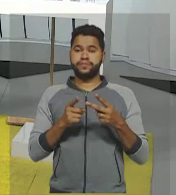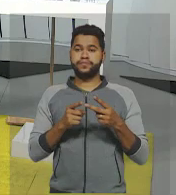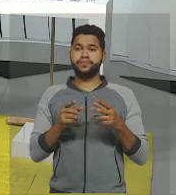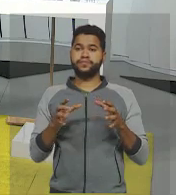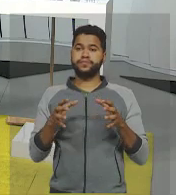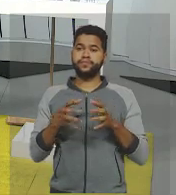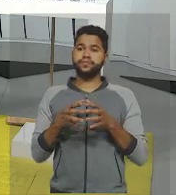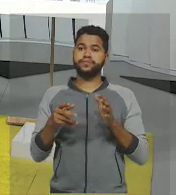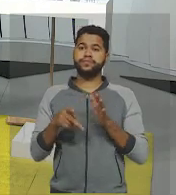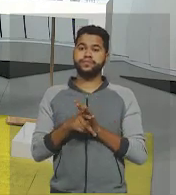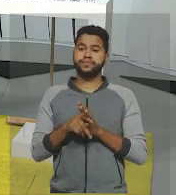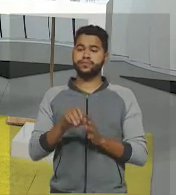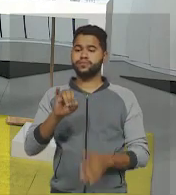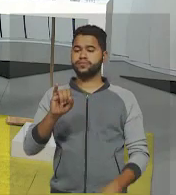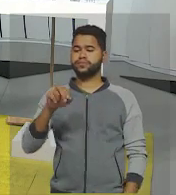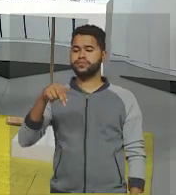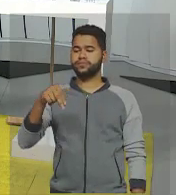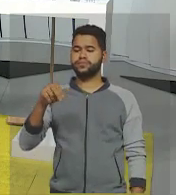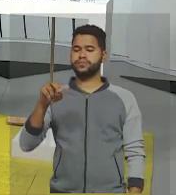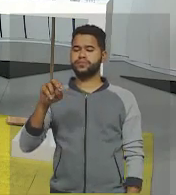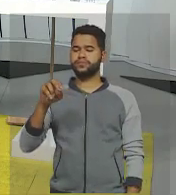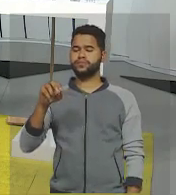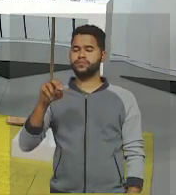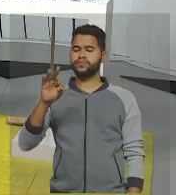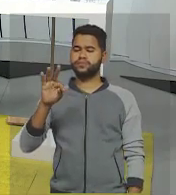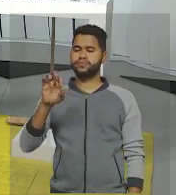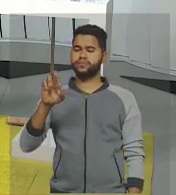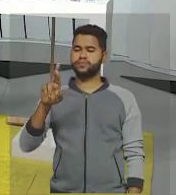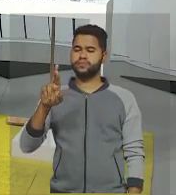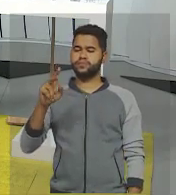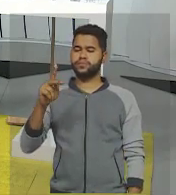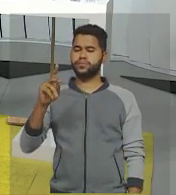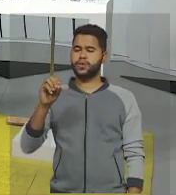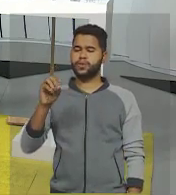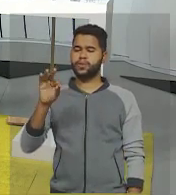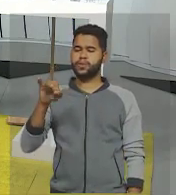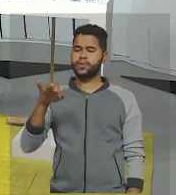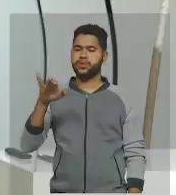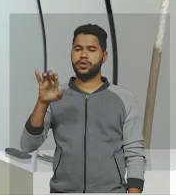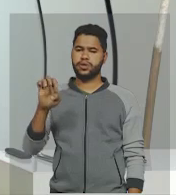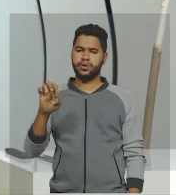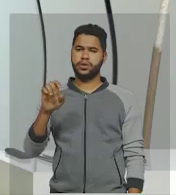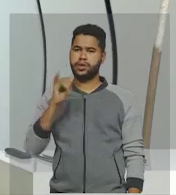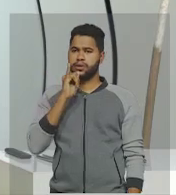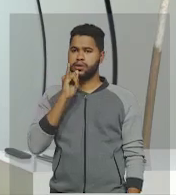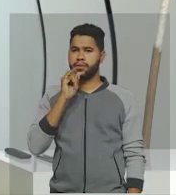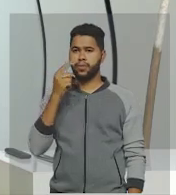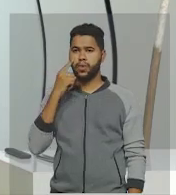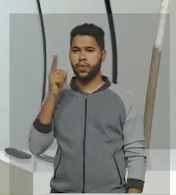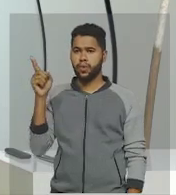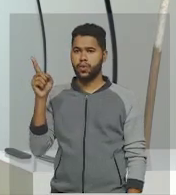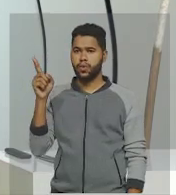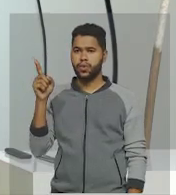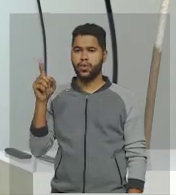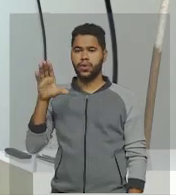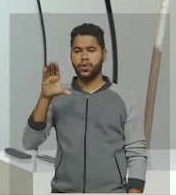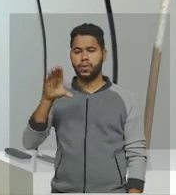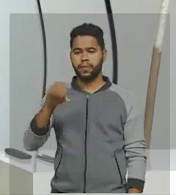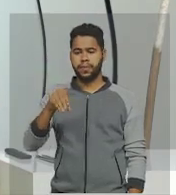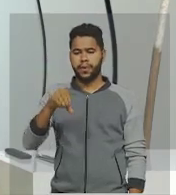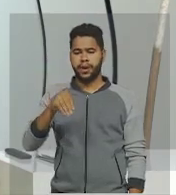temos são as alavancas interpotentes. E aí eu trouxe alguns exemplos diferentes. Ó. Eu trouxe um pegador de